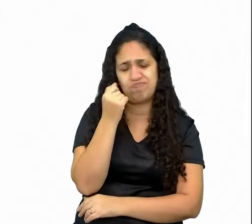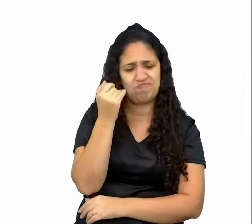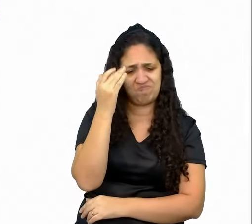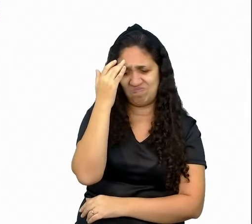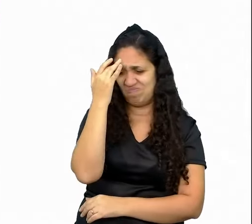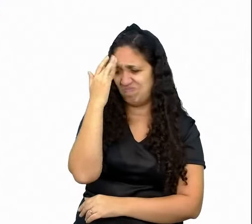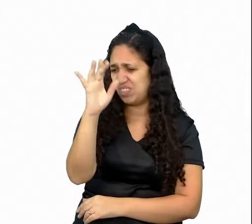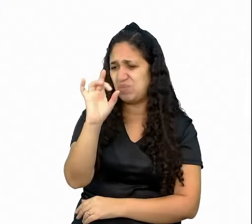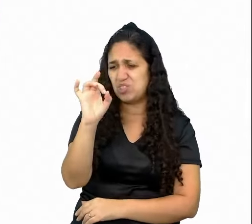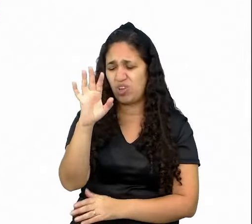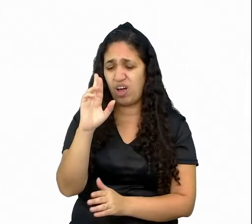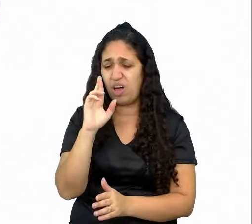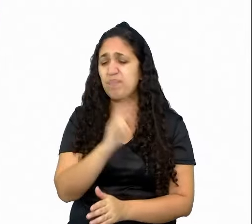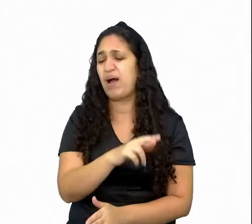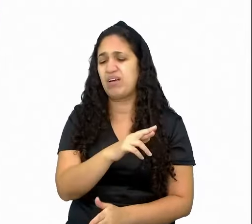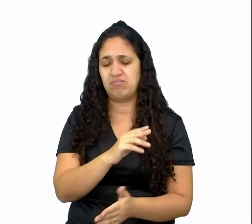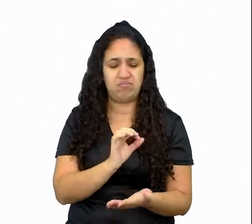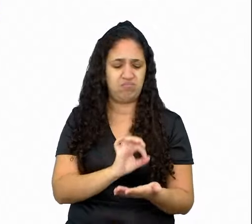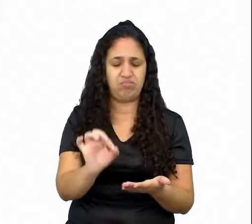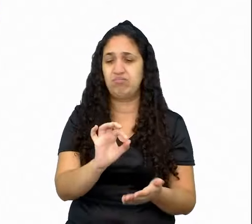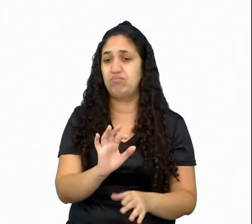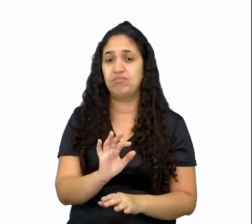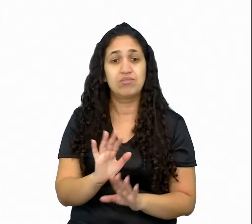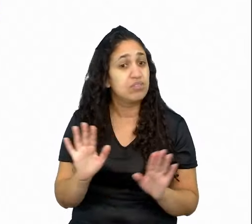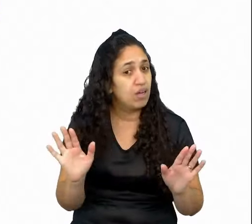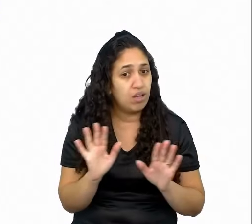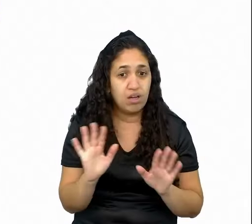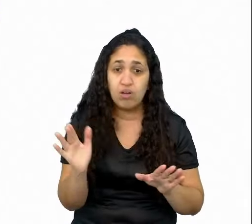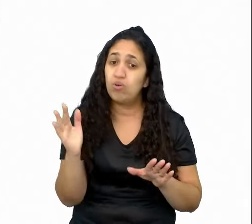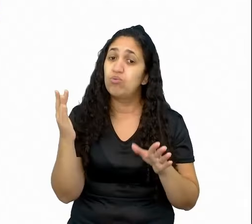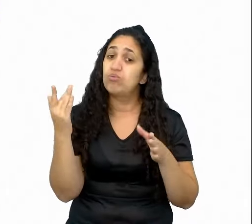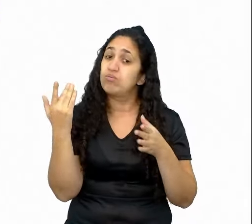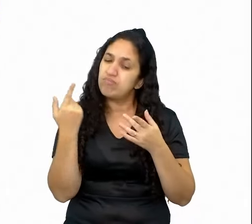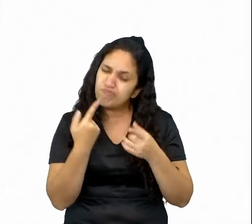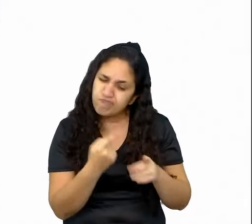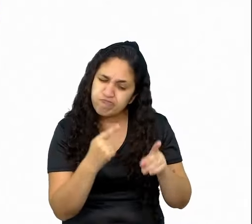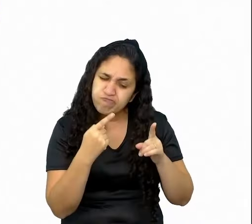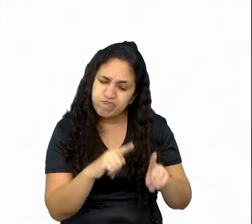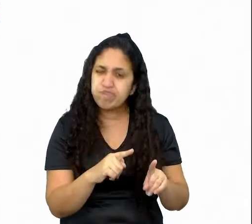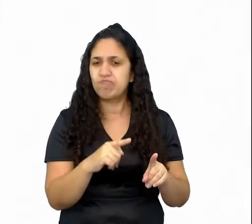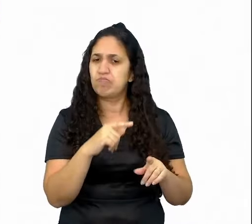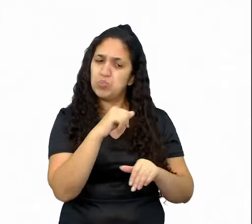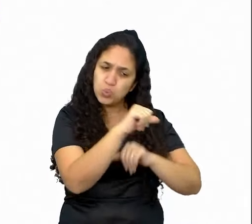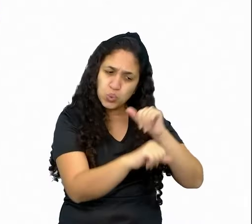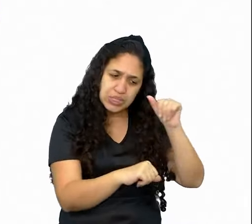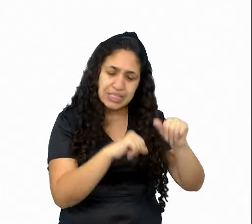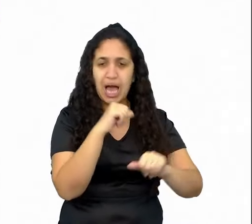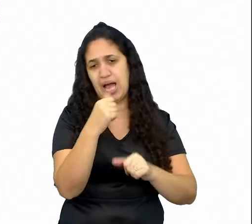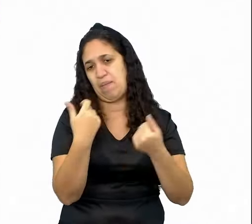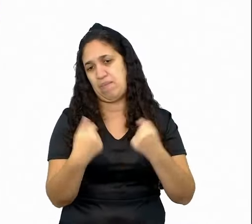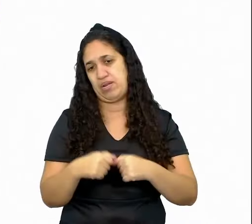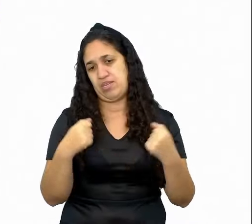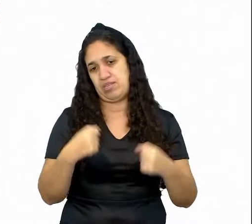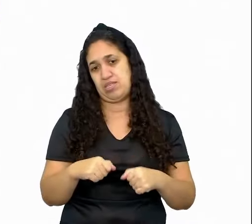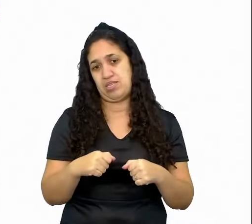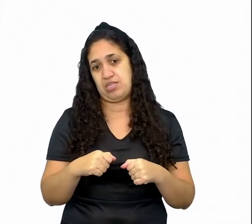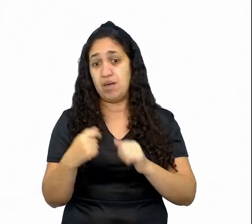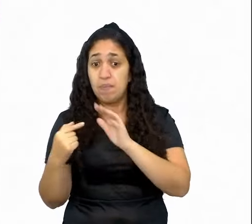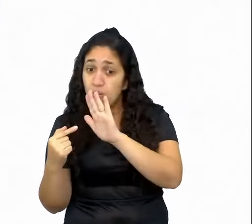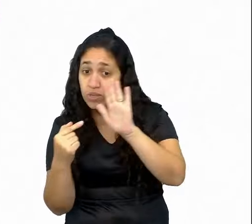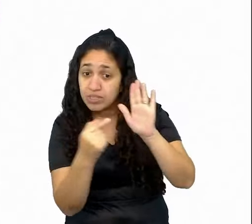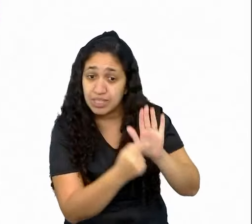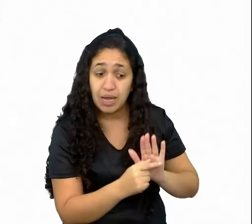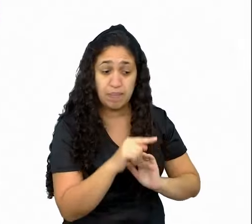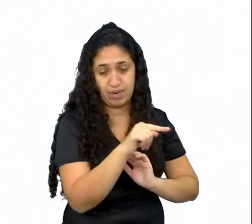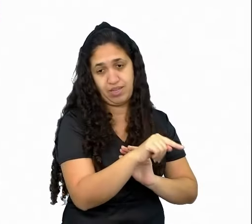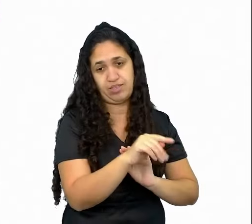coloca a resposta, né, gente? Mas nós precisamos mudar essa cultura, né? Nós precisamos mostrar para os meninos.